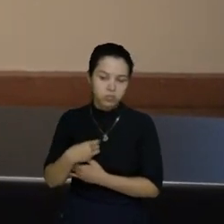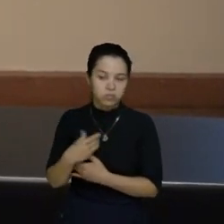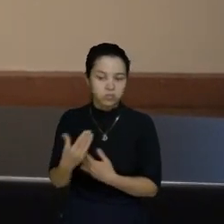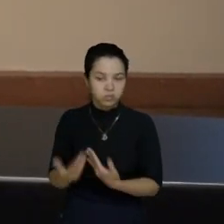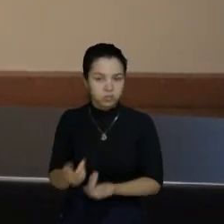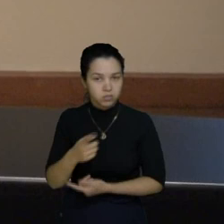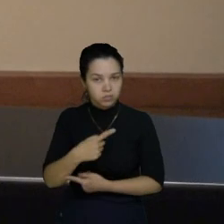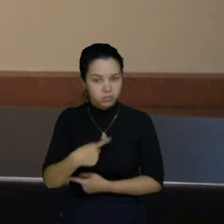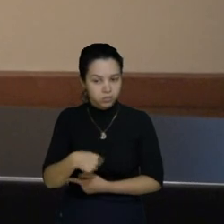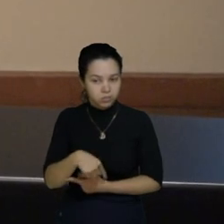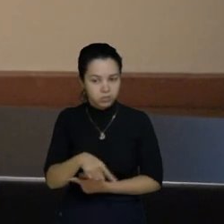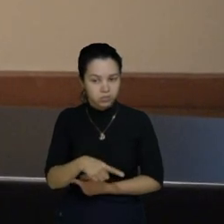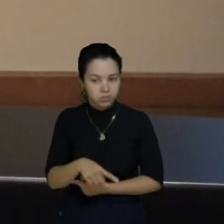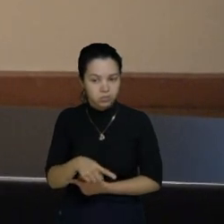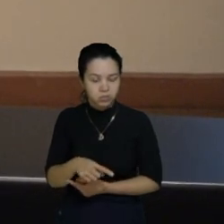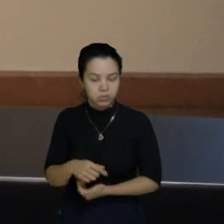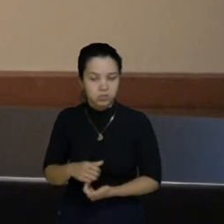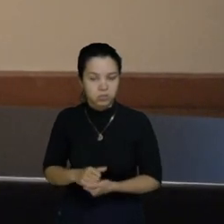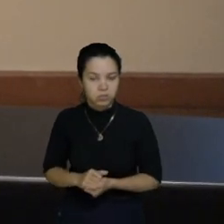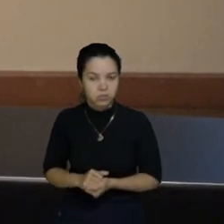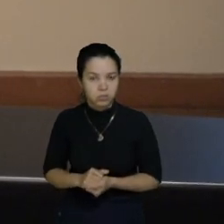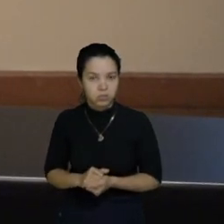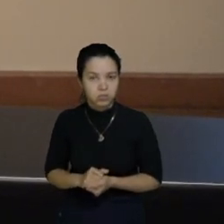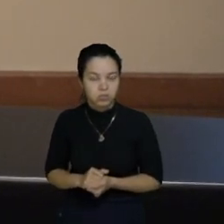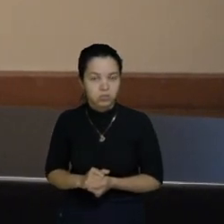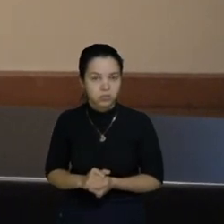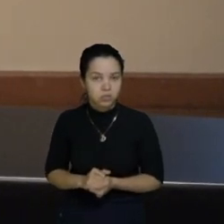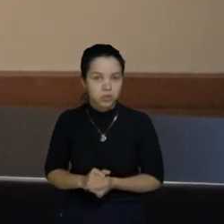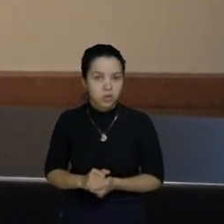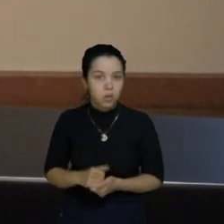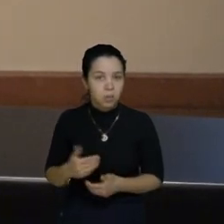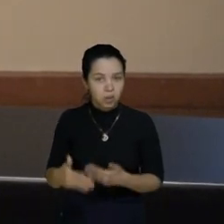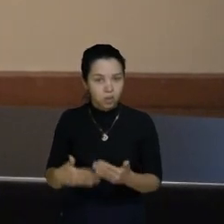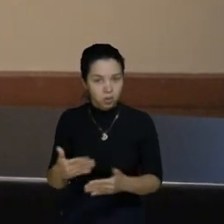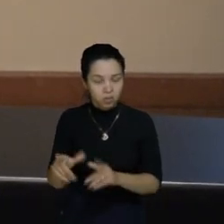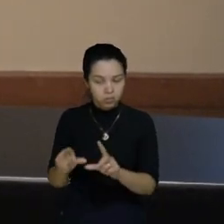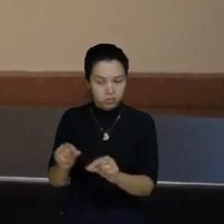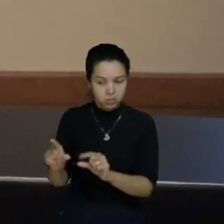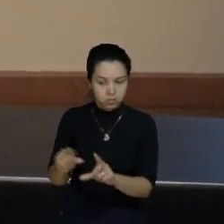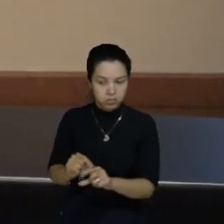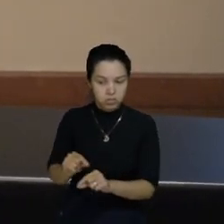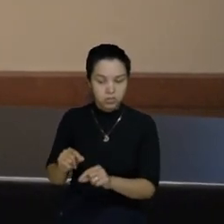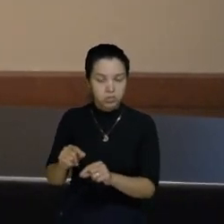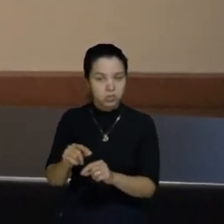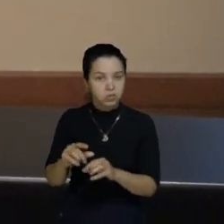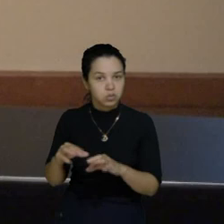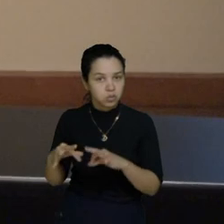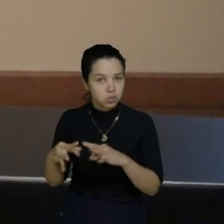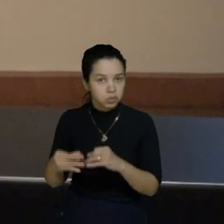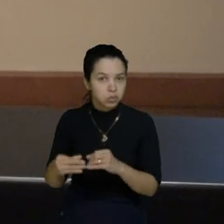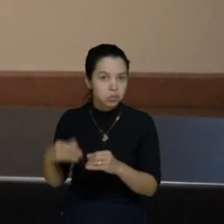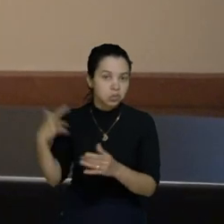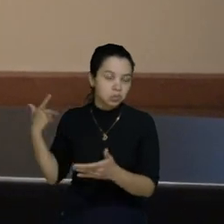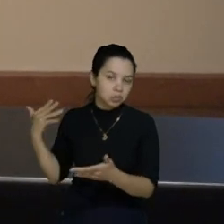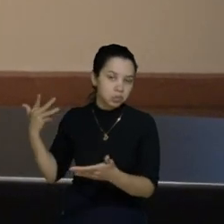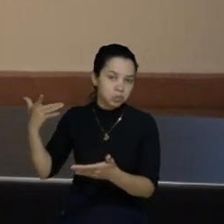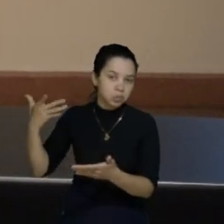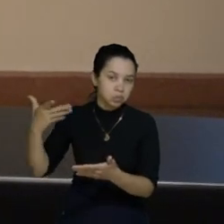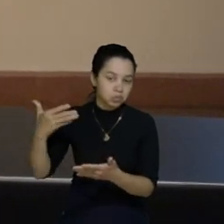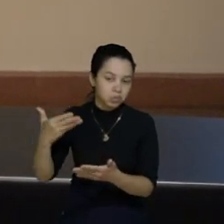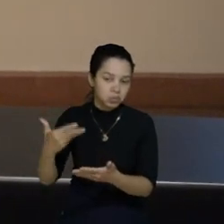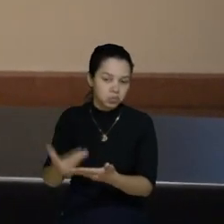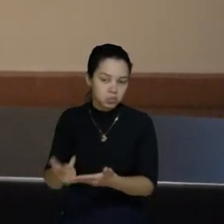a nossa nosso protocolo de triagem ele pega todos os antecedentes a gente todos nós